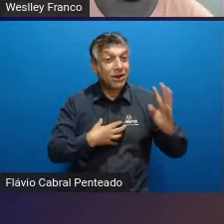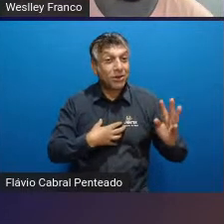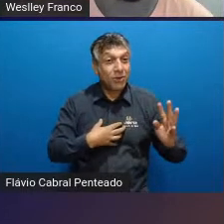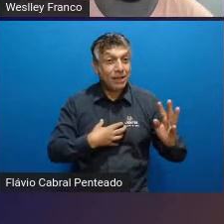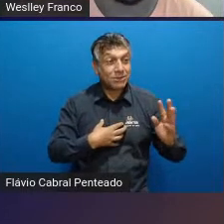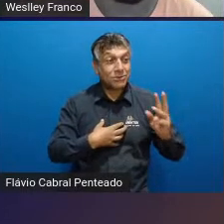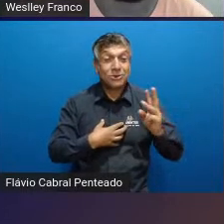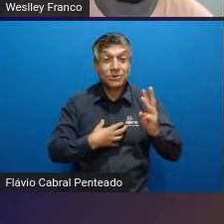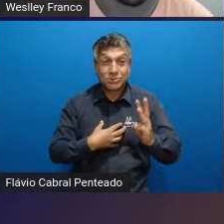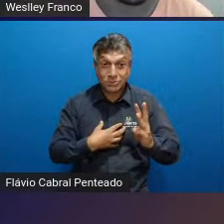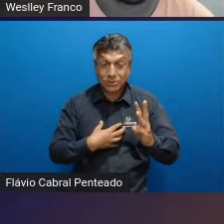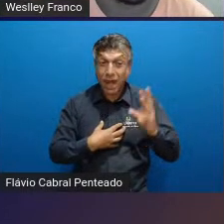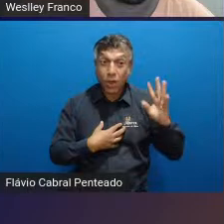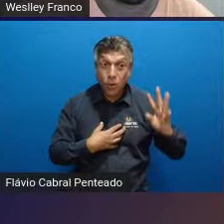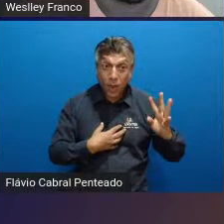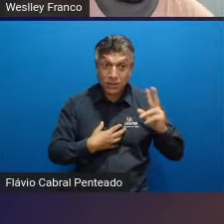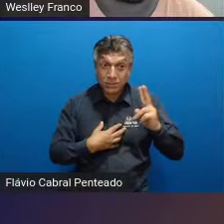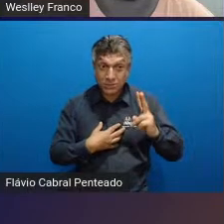-1